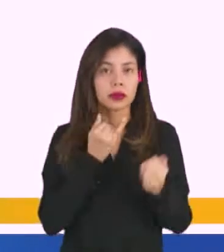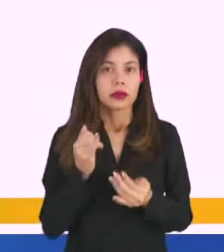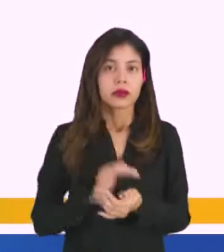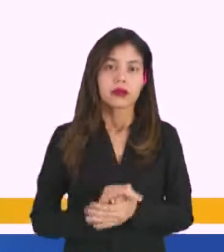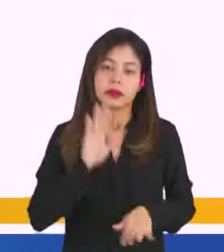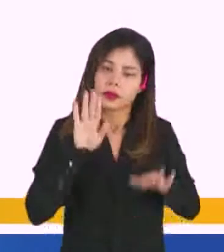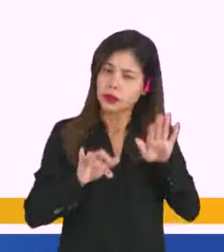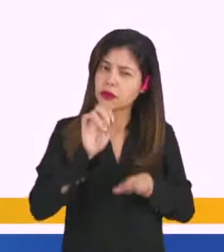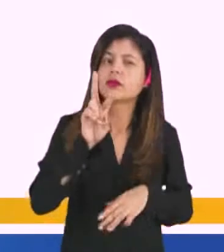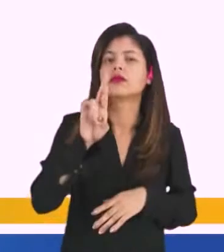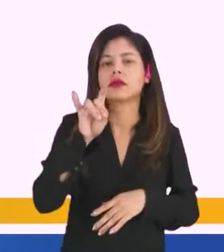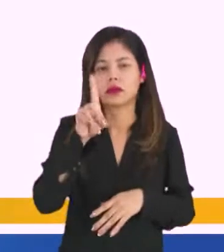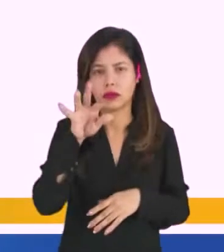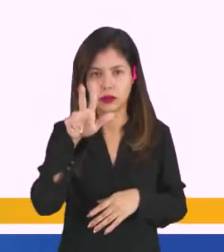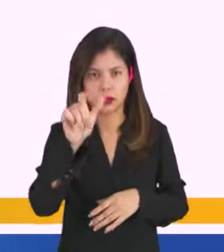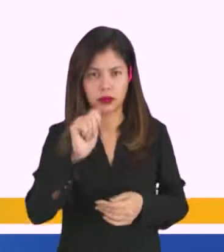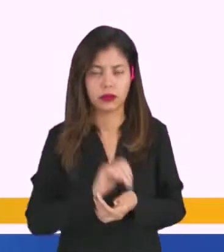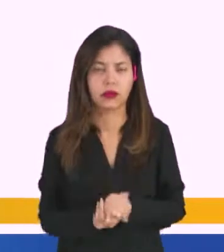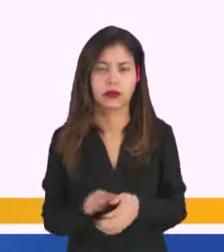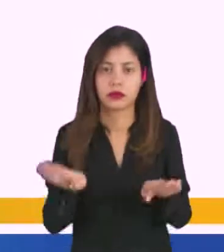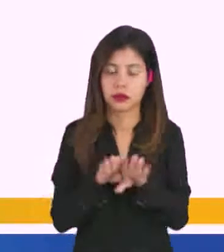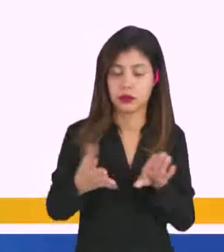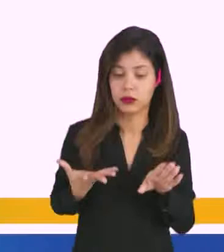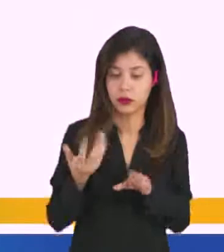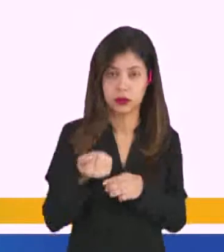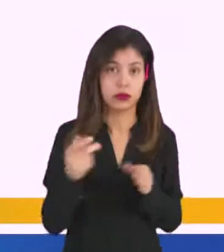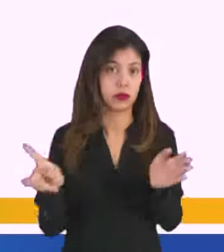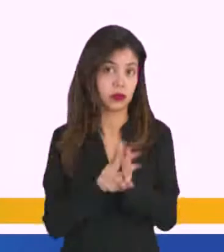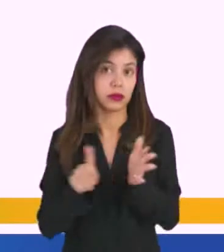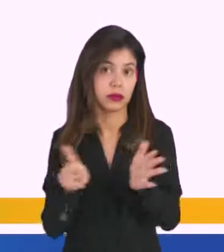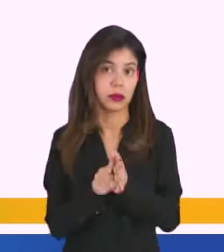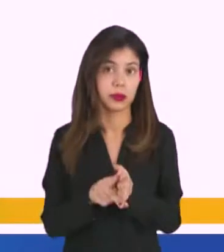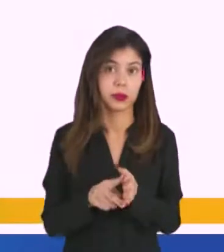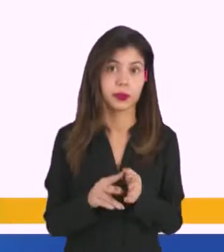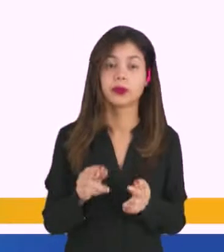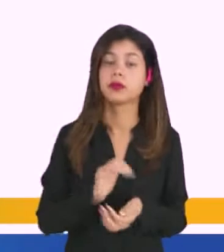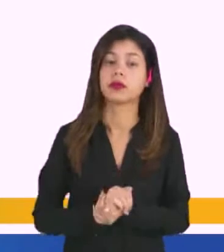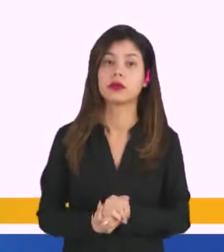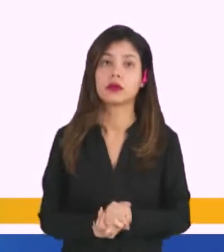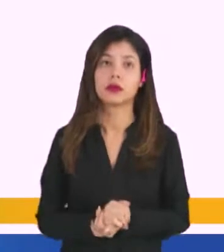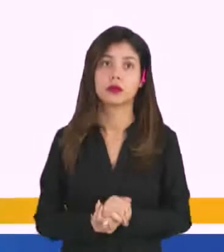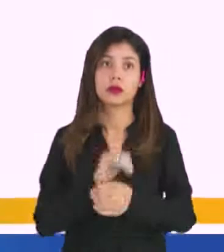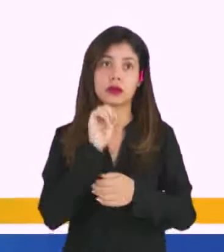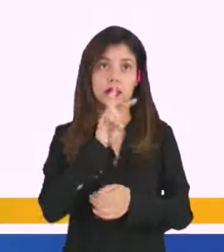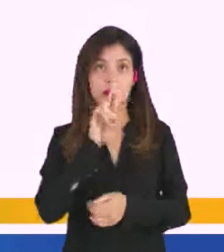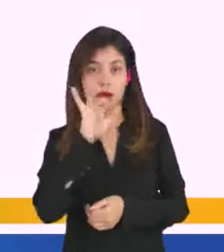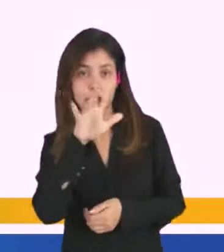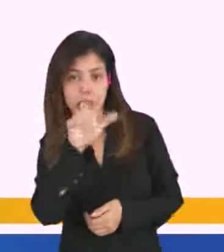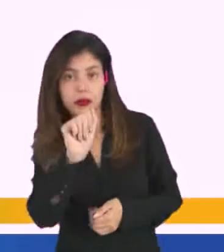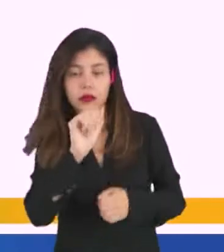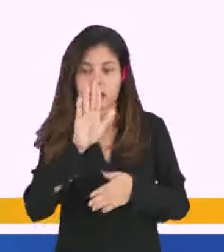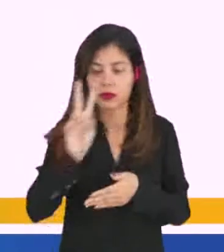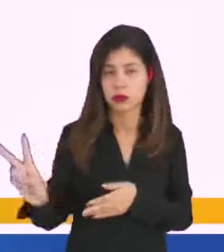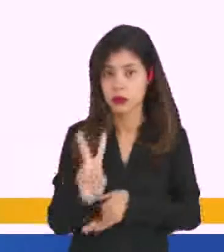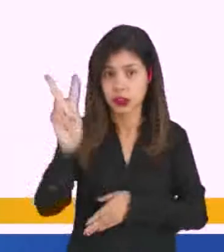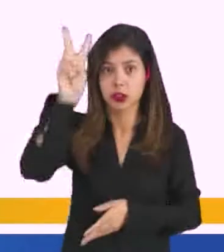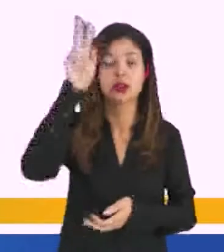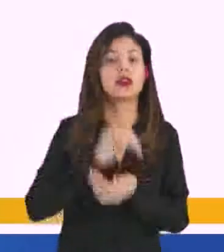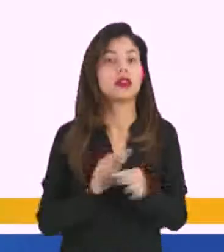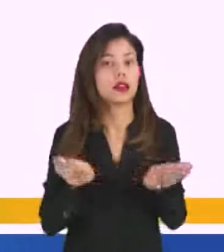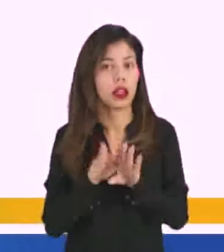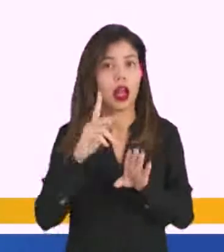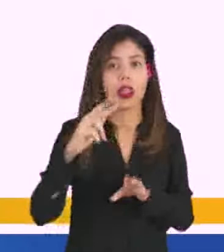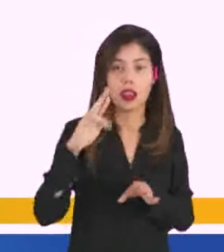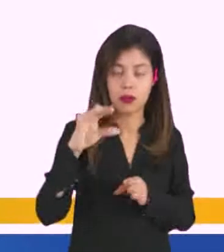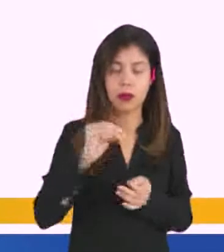de variáveis e recebem essa designação porque seus valores ou atributos variam ao longo da representação.